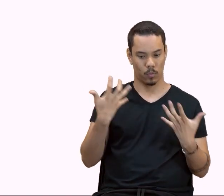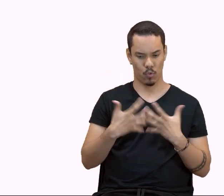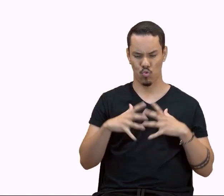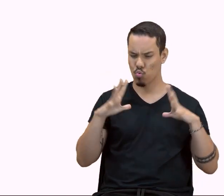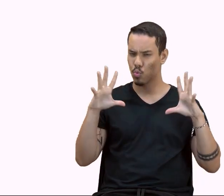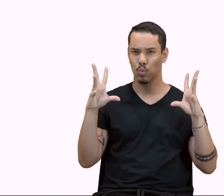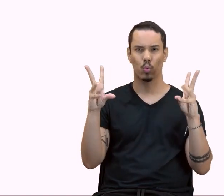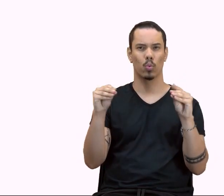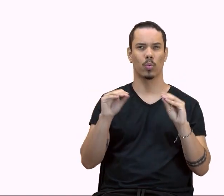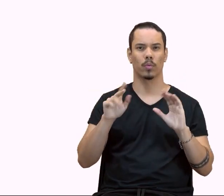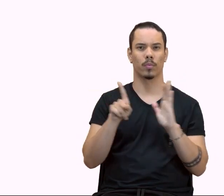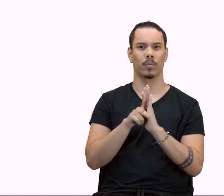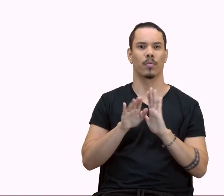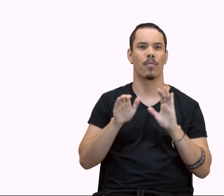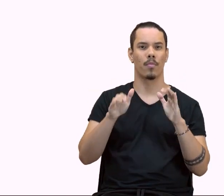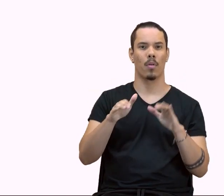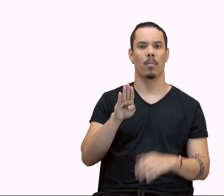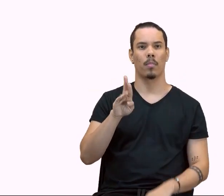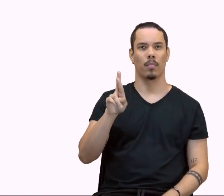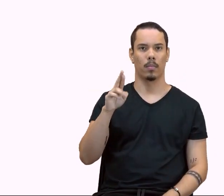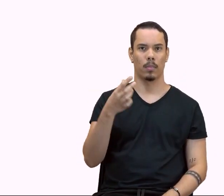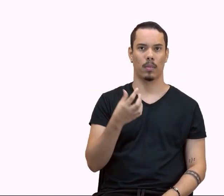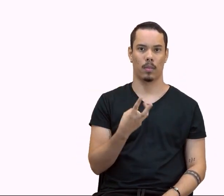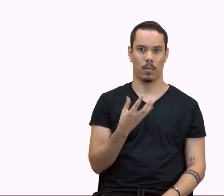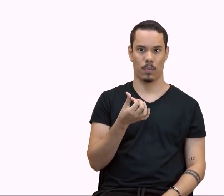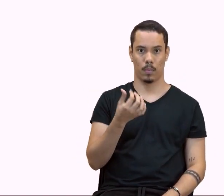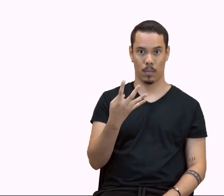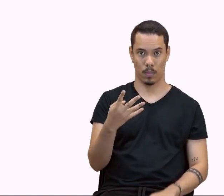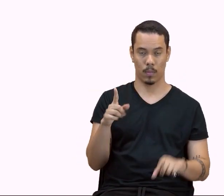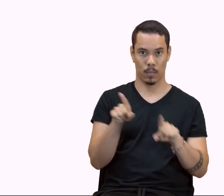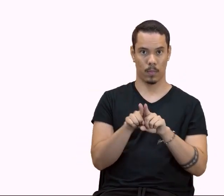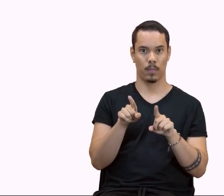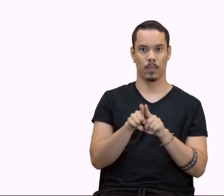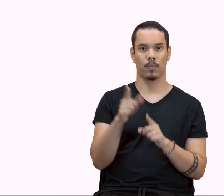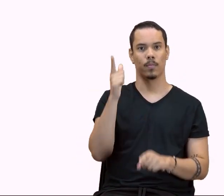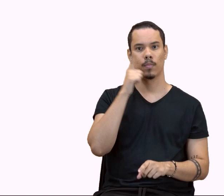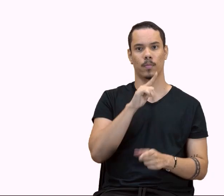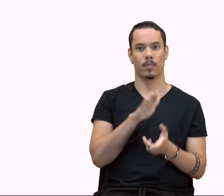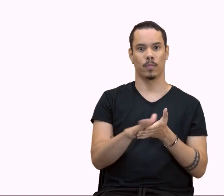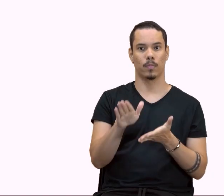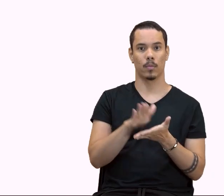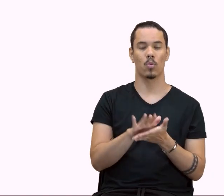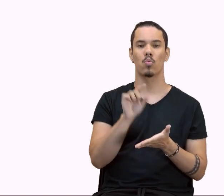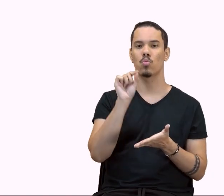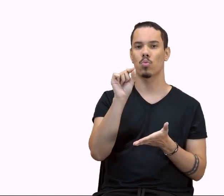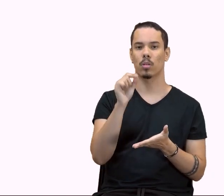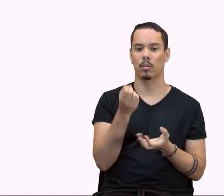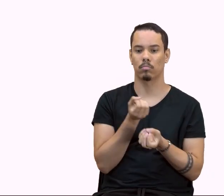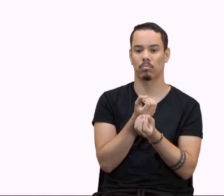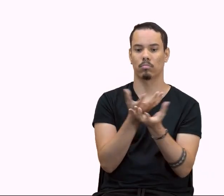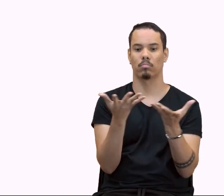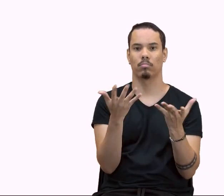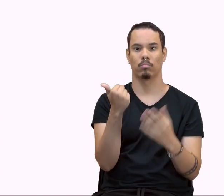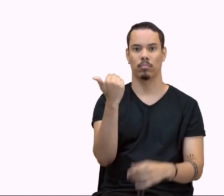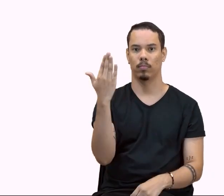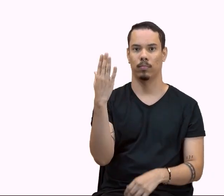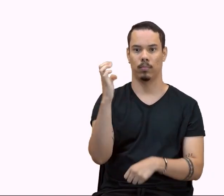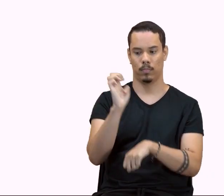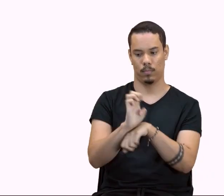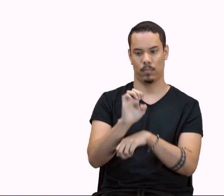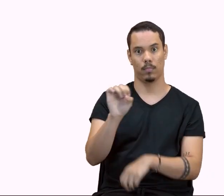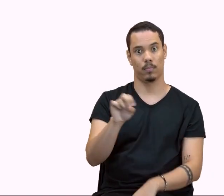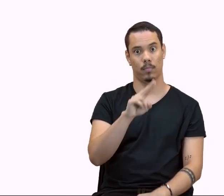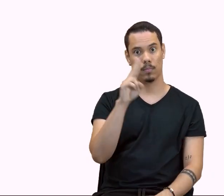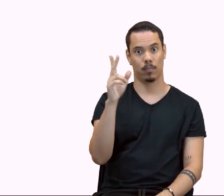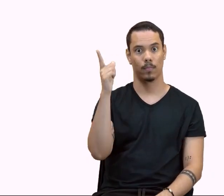voltadas para a BR-364 para escoar sua produção. Seja uma produção que vai para fora do estado ou para